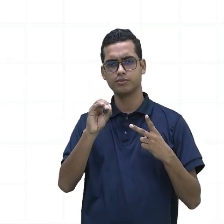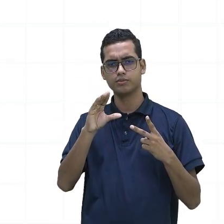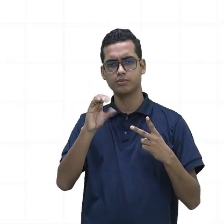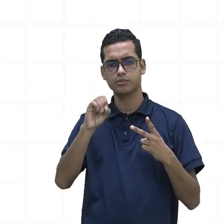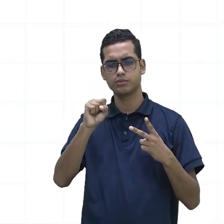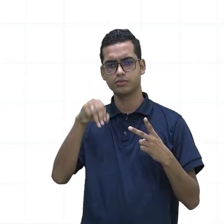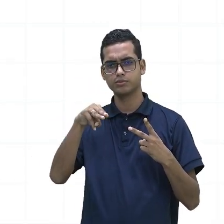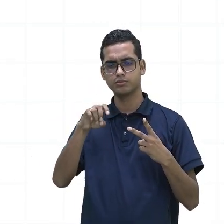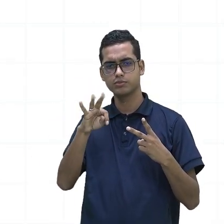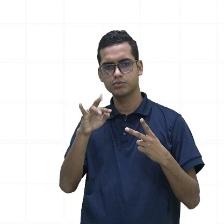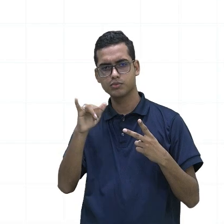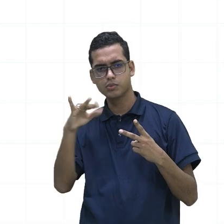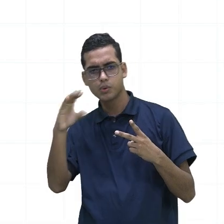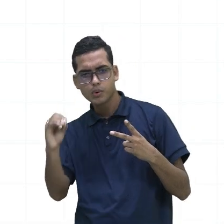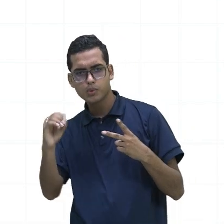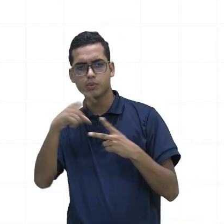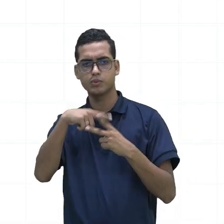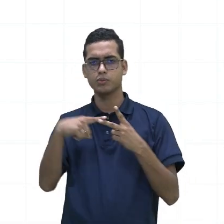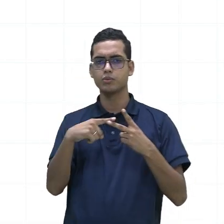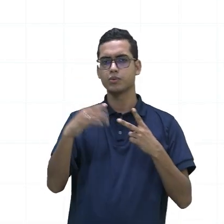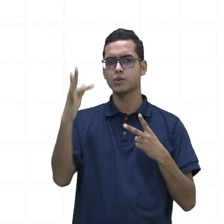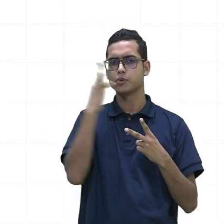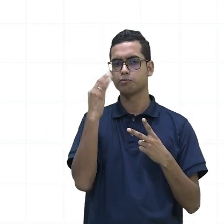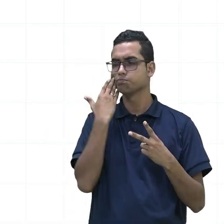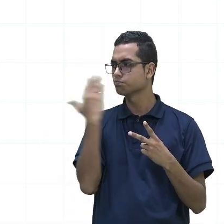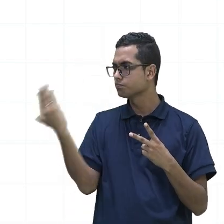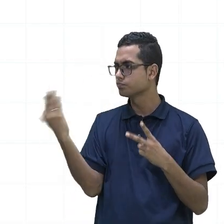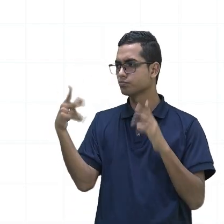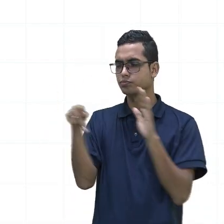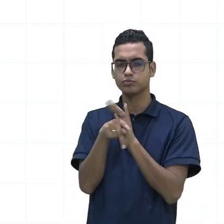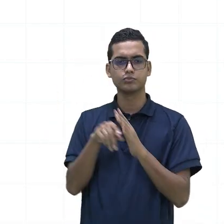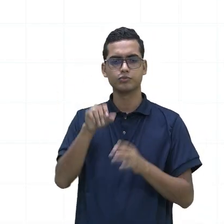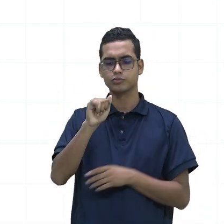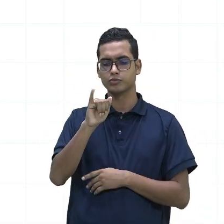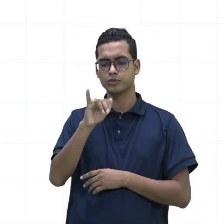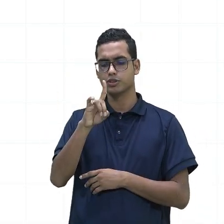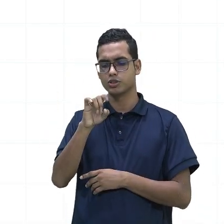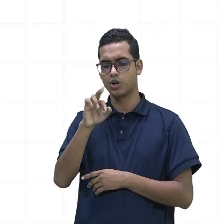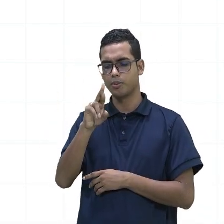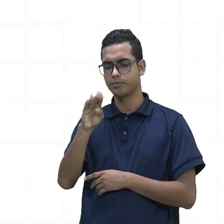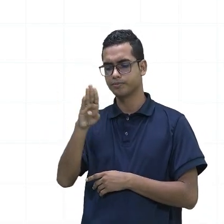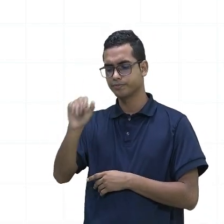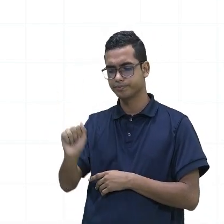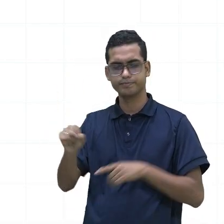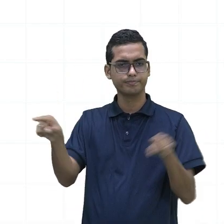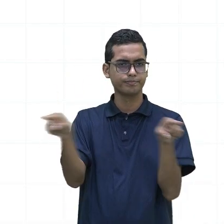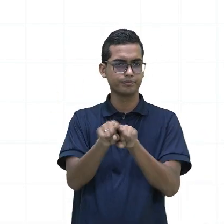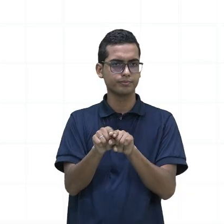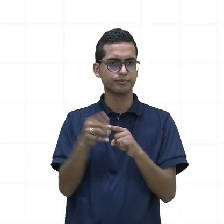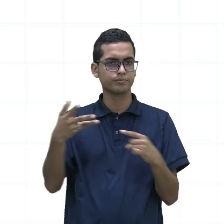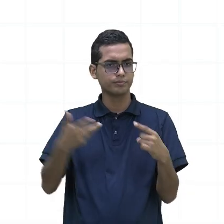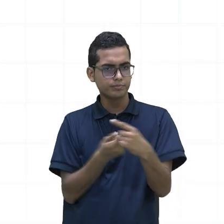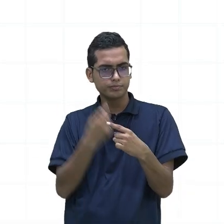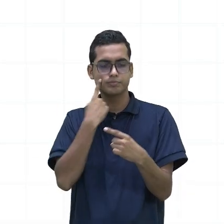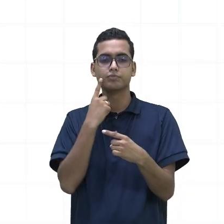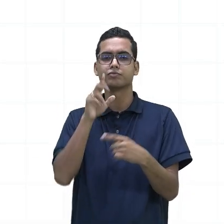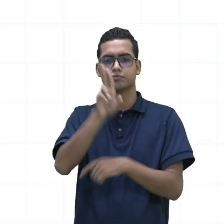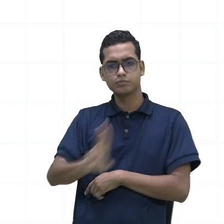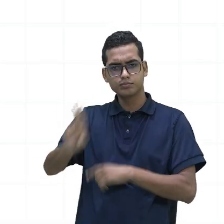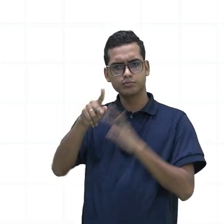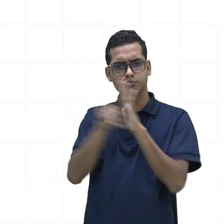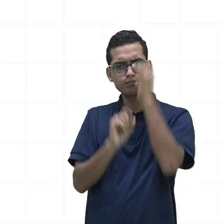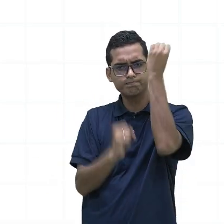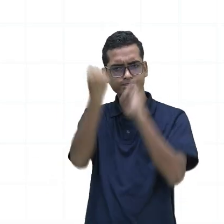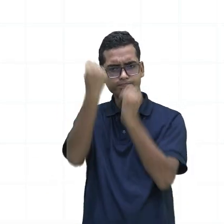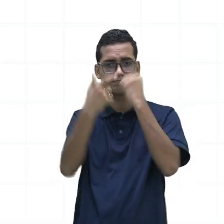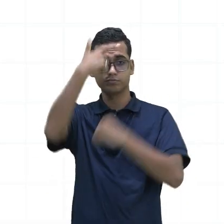andiroba e outros frutos, né, oleaginosos que são utilizados na indústria. Eu,